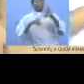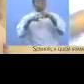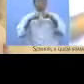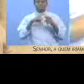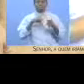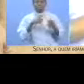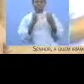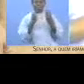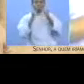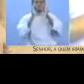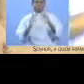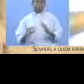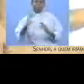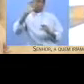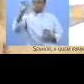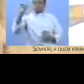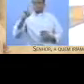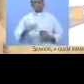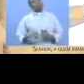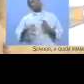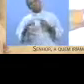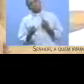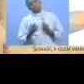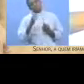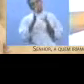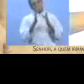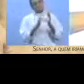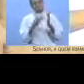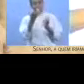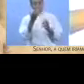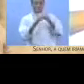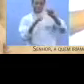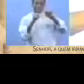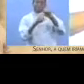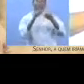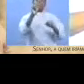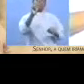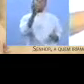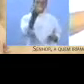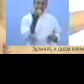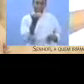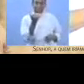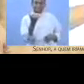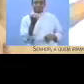Jesus transforma só aquilo que você dá. Você dá pouco? Você dá o resto para Deus?